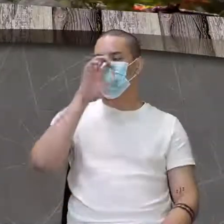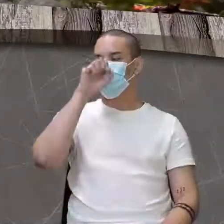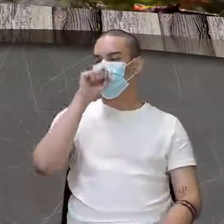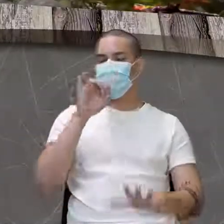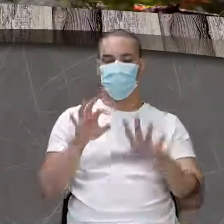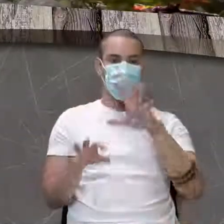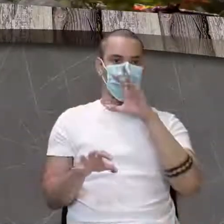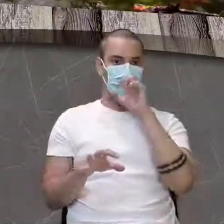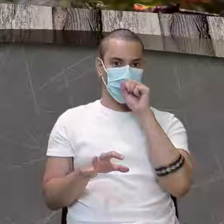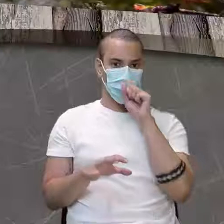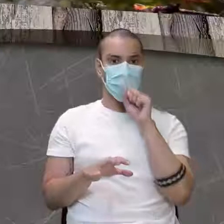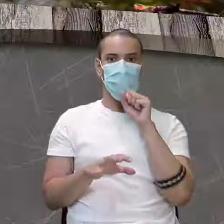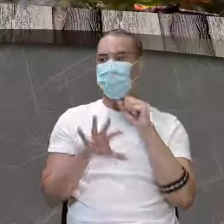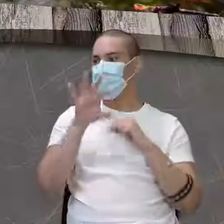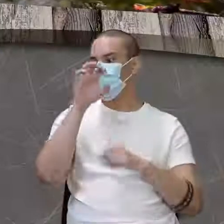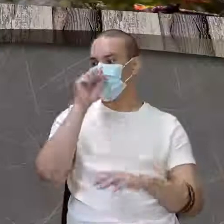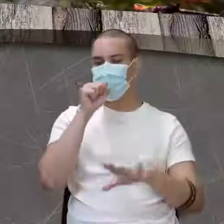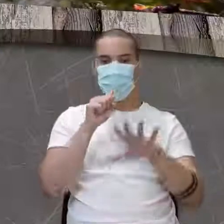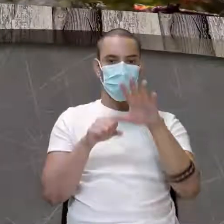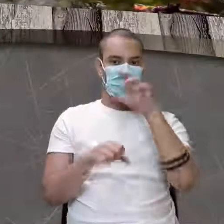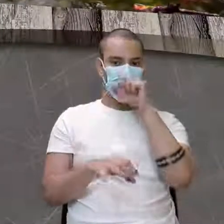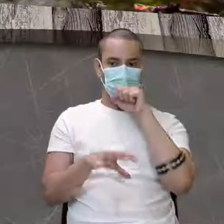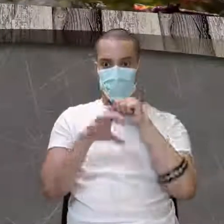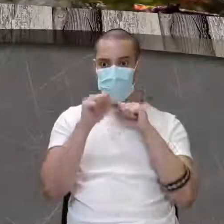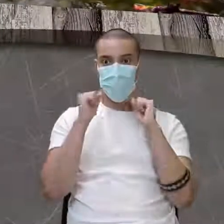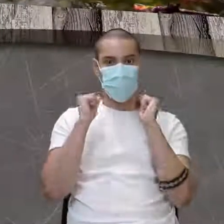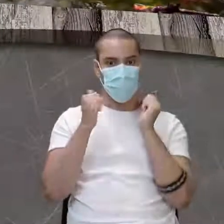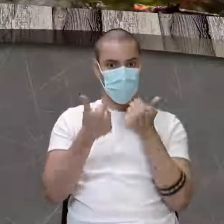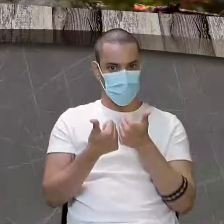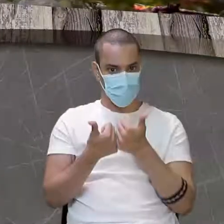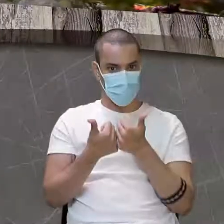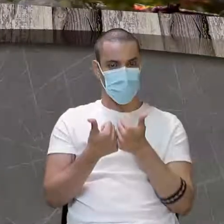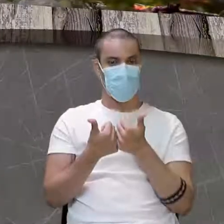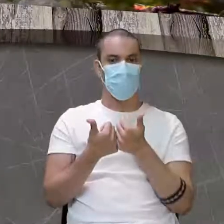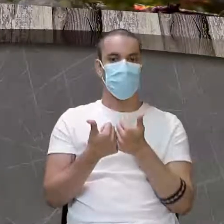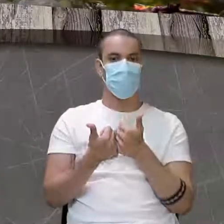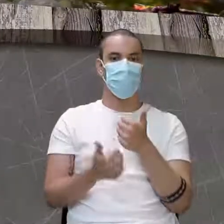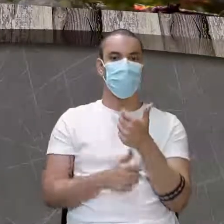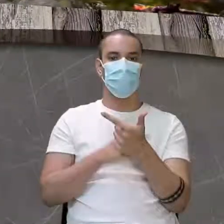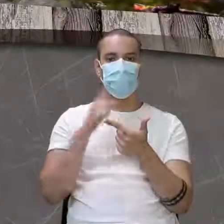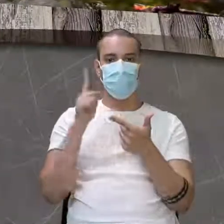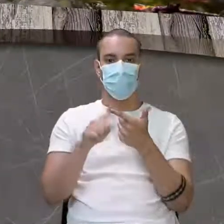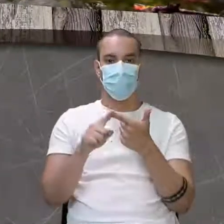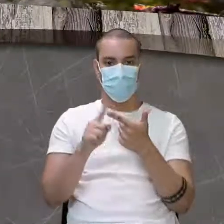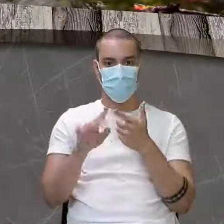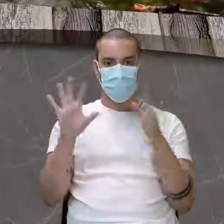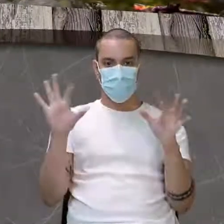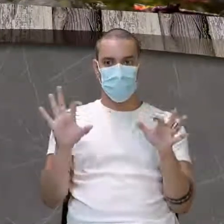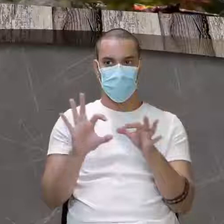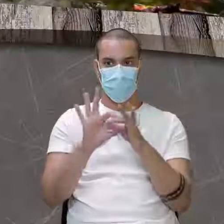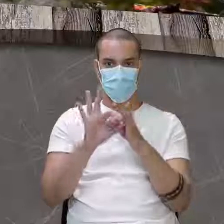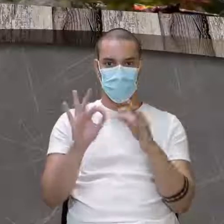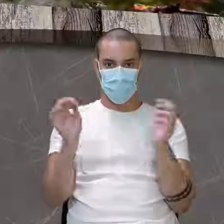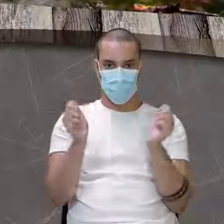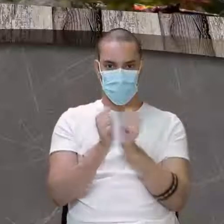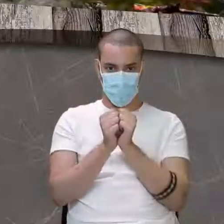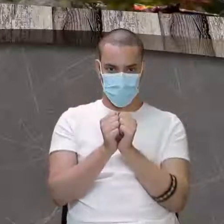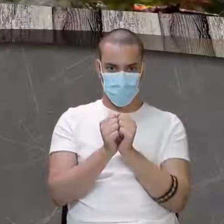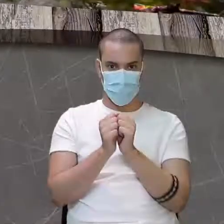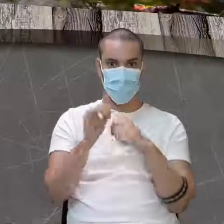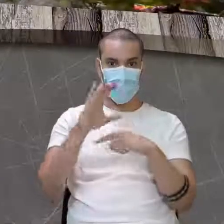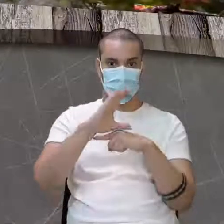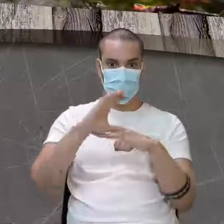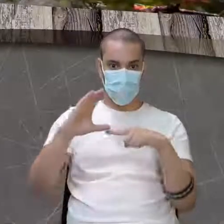animais aeróbicos estão respirando, inalando, beleza, né? Quando ele está associado com